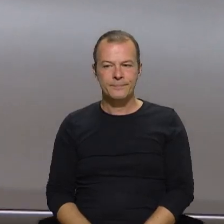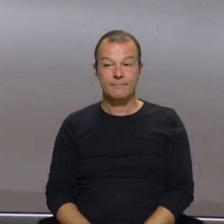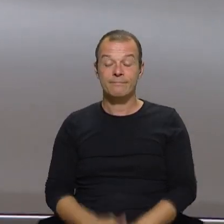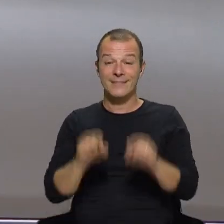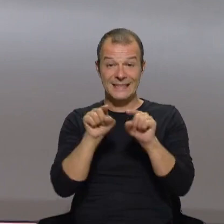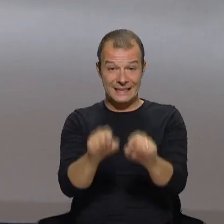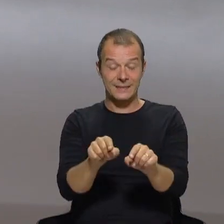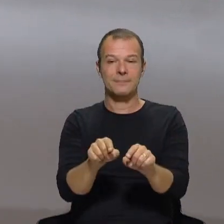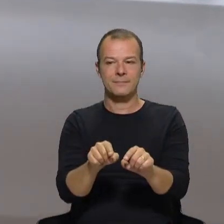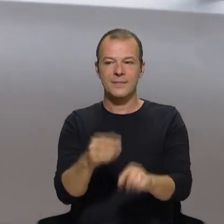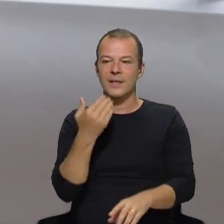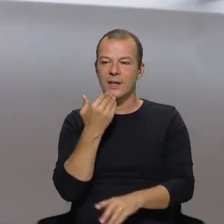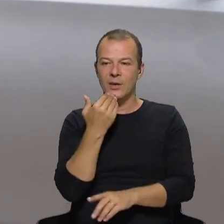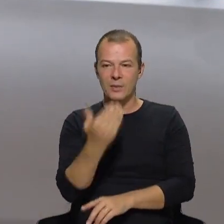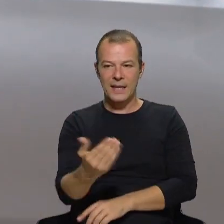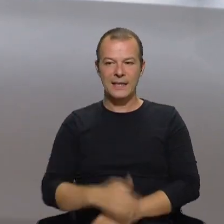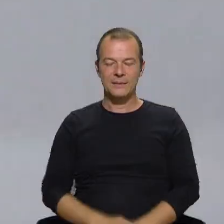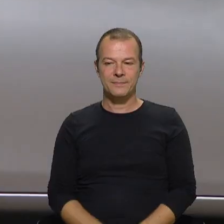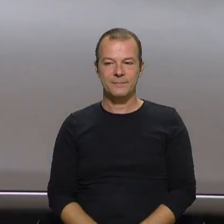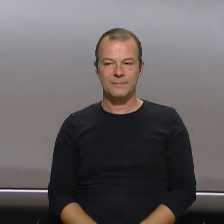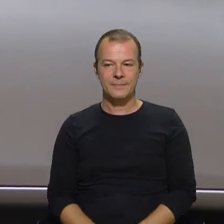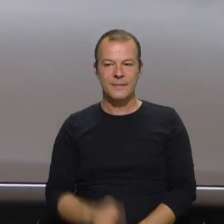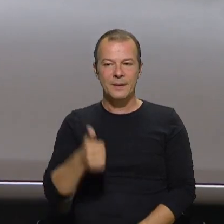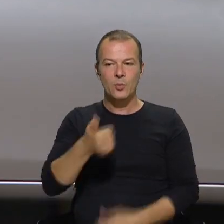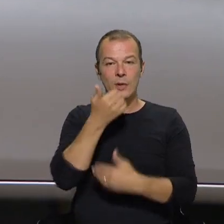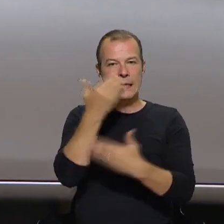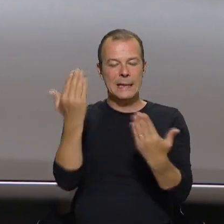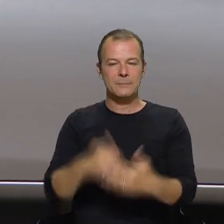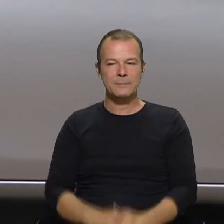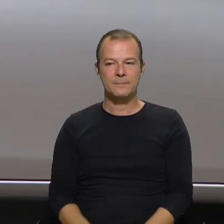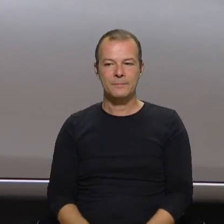Ora, é aqui mesmo. Obrigada. Obrigada, bom dia. Bom dia.